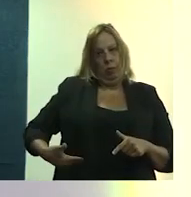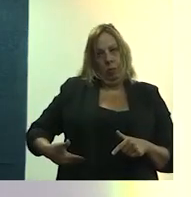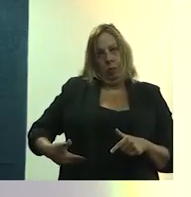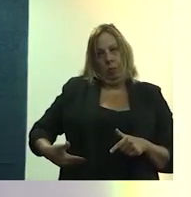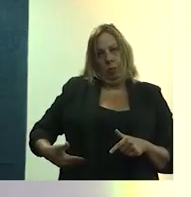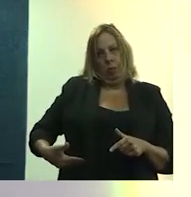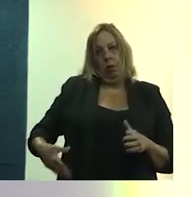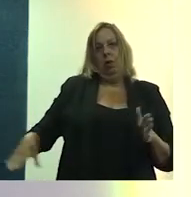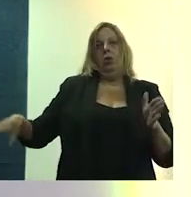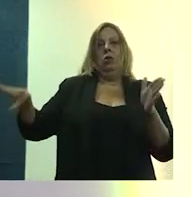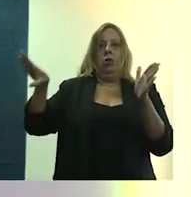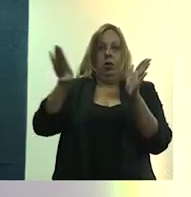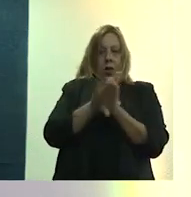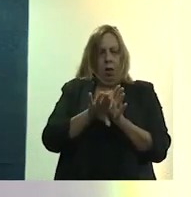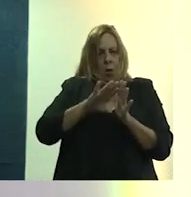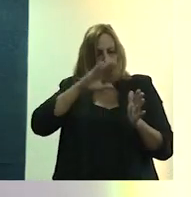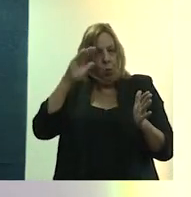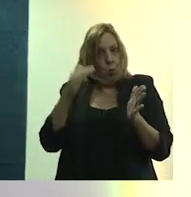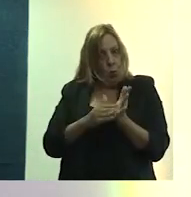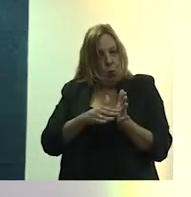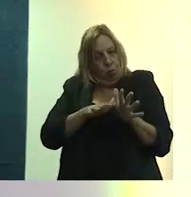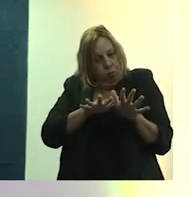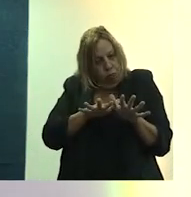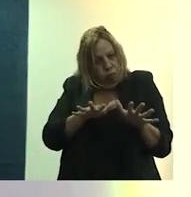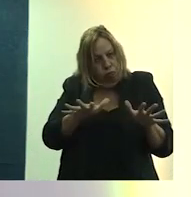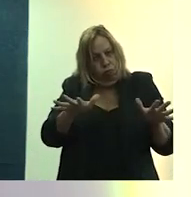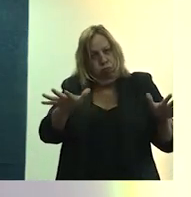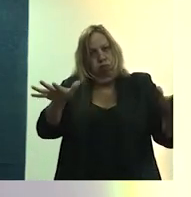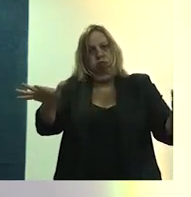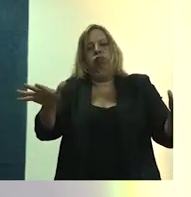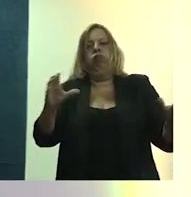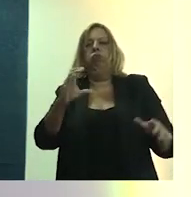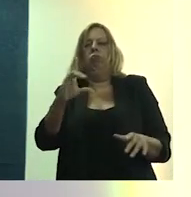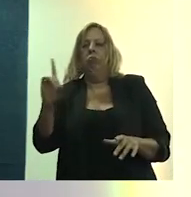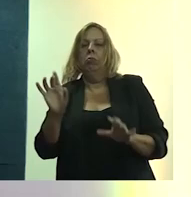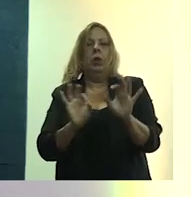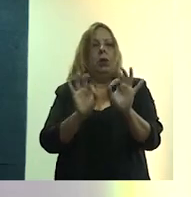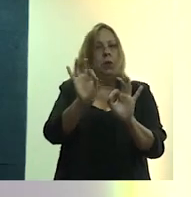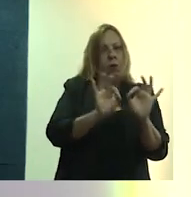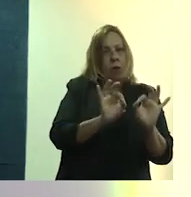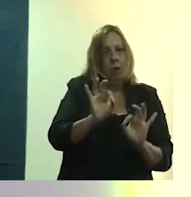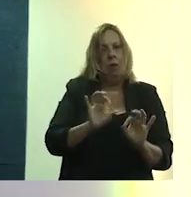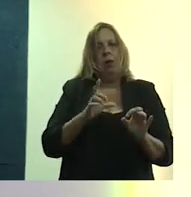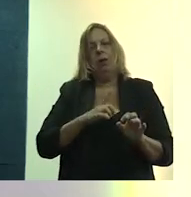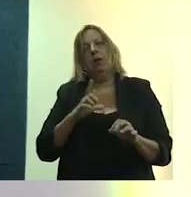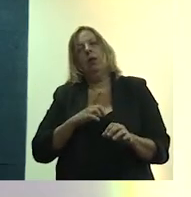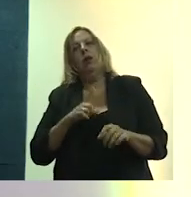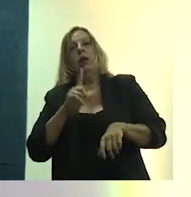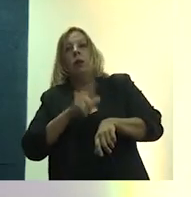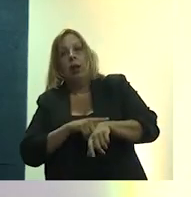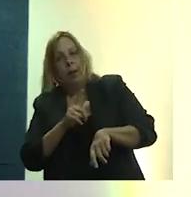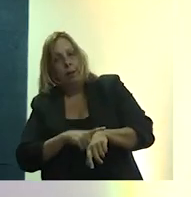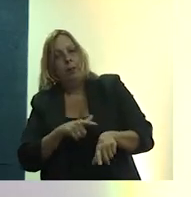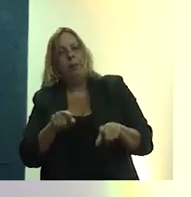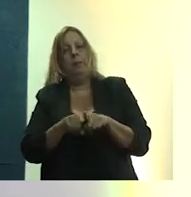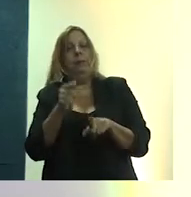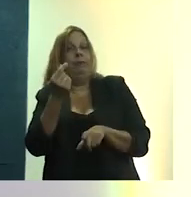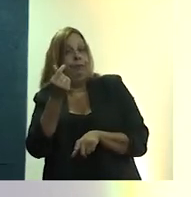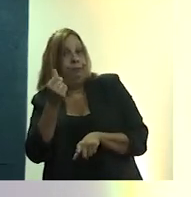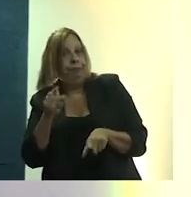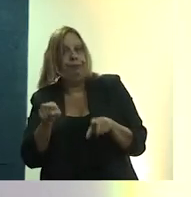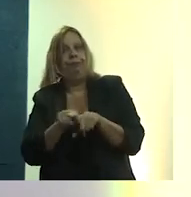chegar fazer com que tudo isso chegue no território de maneira mais coordenada temporalmente financeiramente